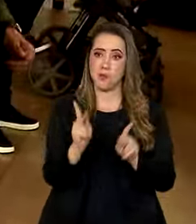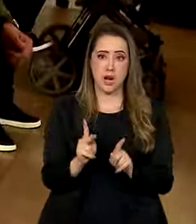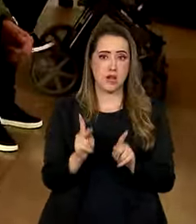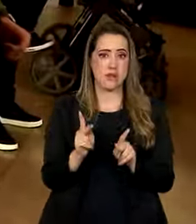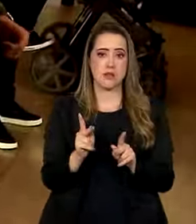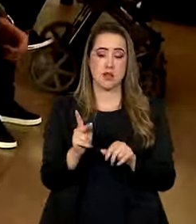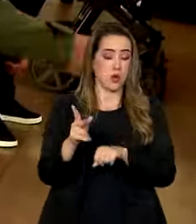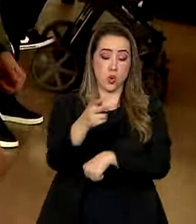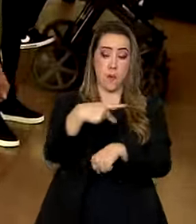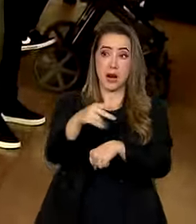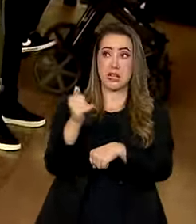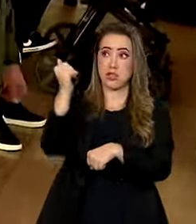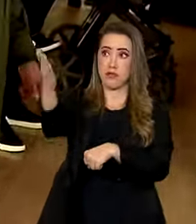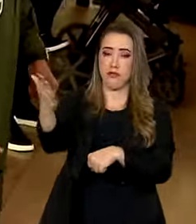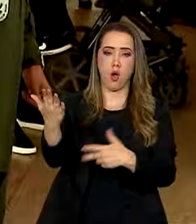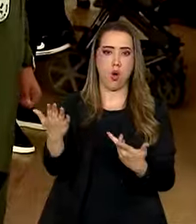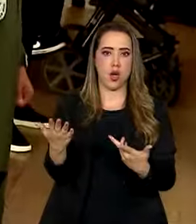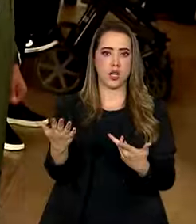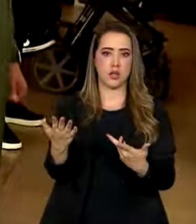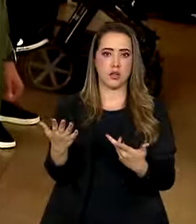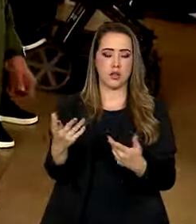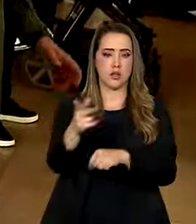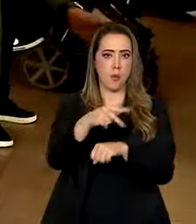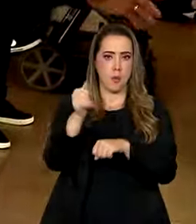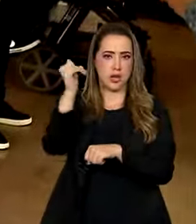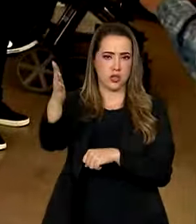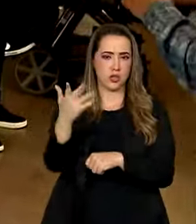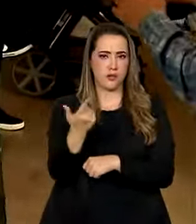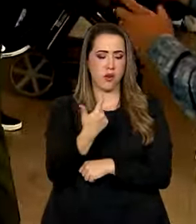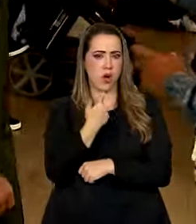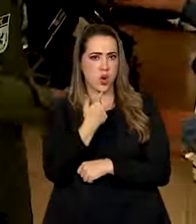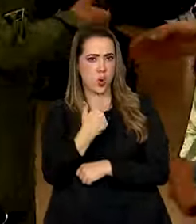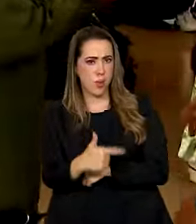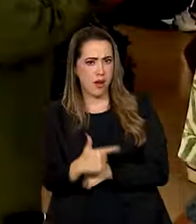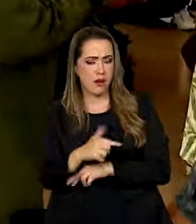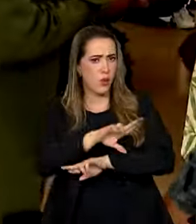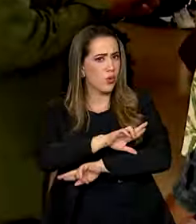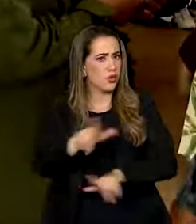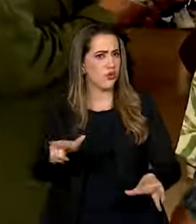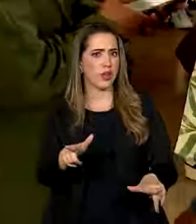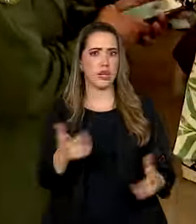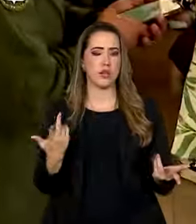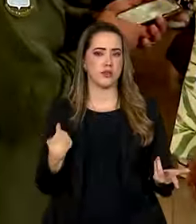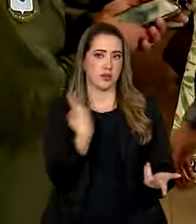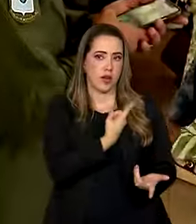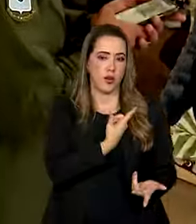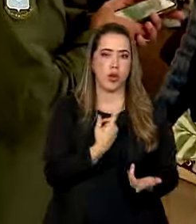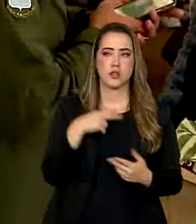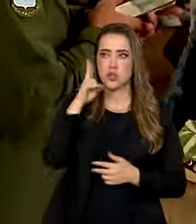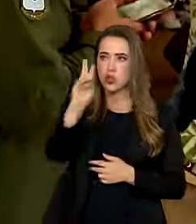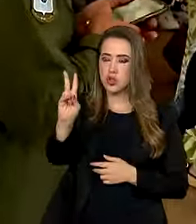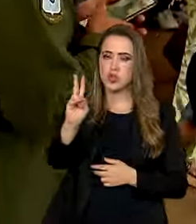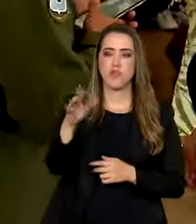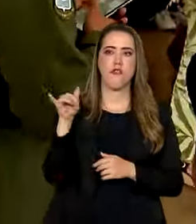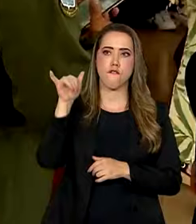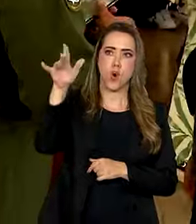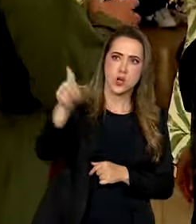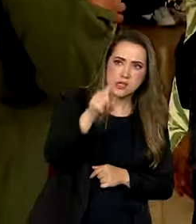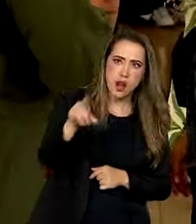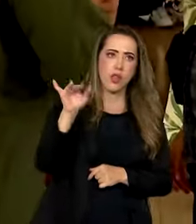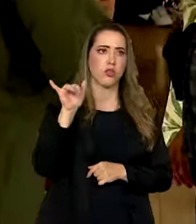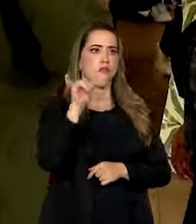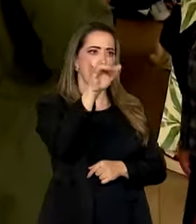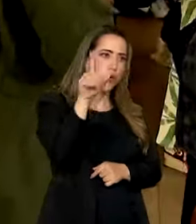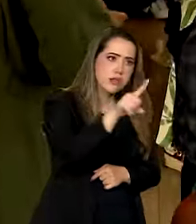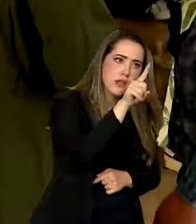com uma língua completamente diferente e o que a gente fica vendo de notícias, a gente fica muito tenso, né? Os voos sendo cancelados um atrás do outro